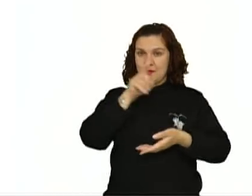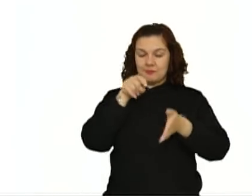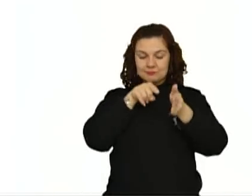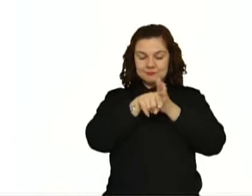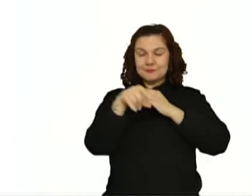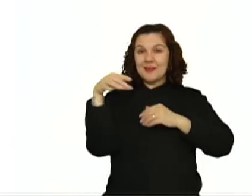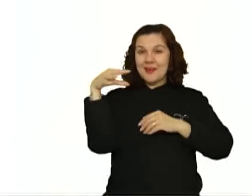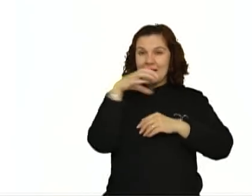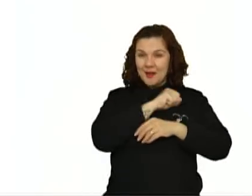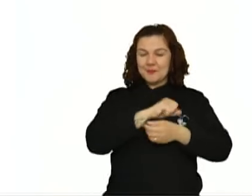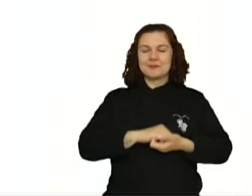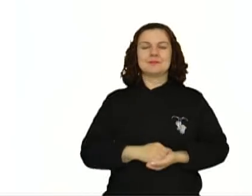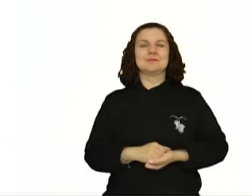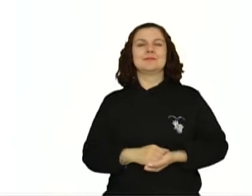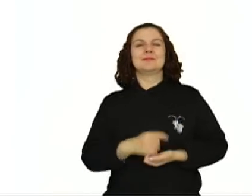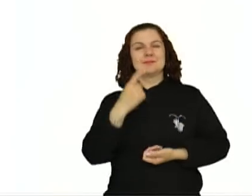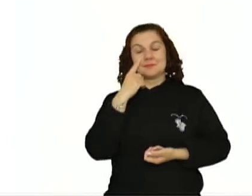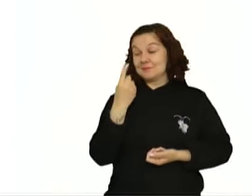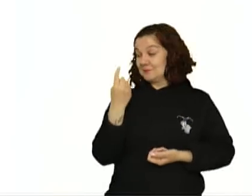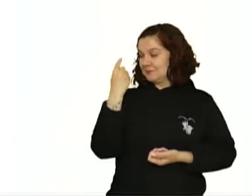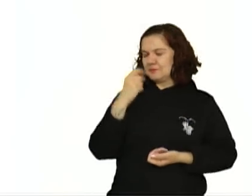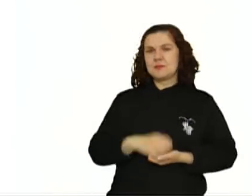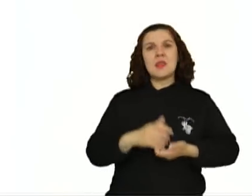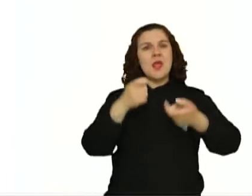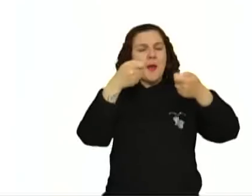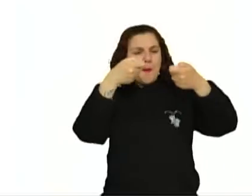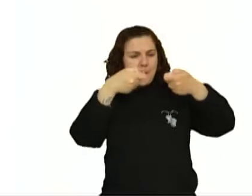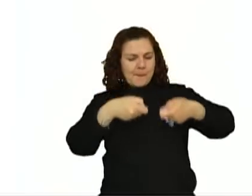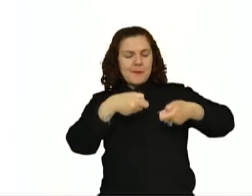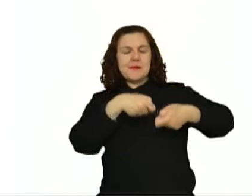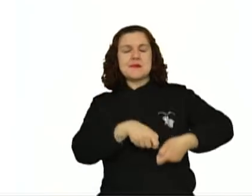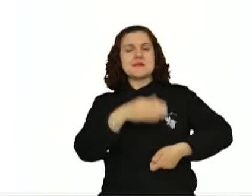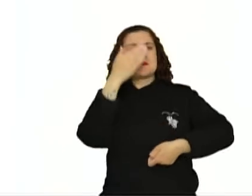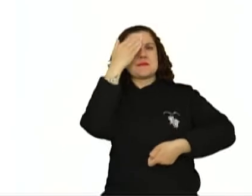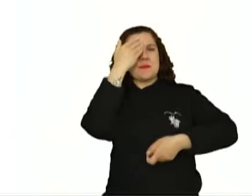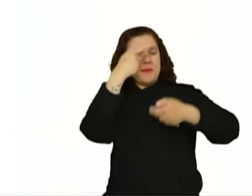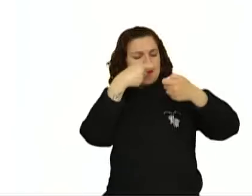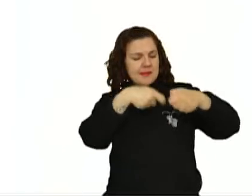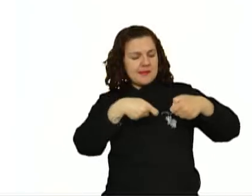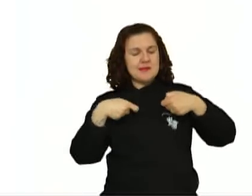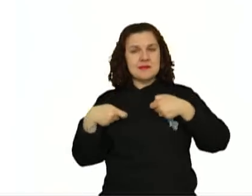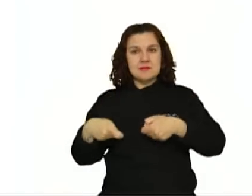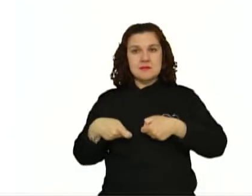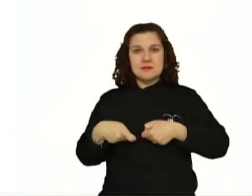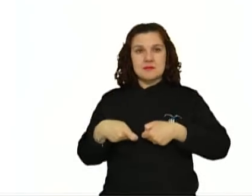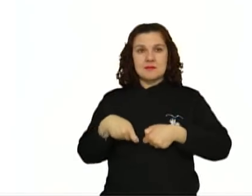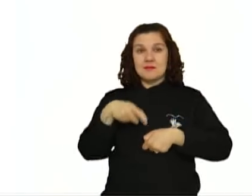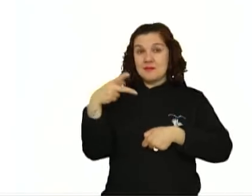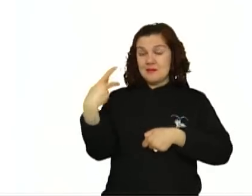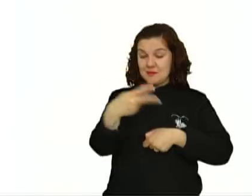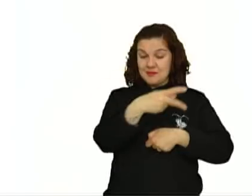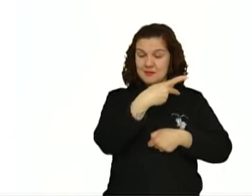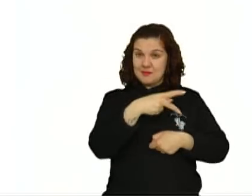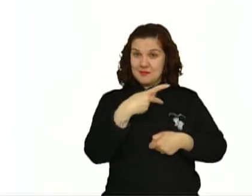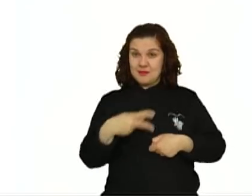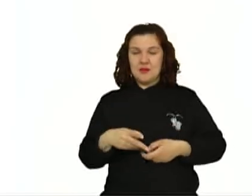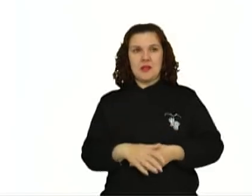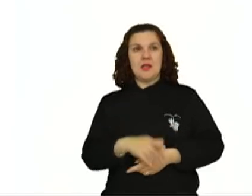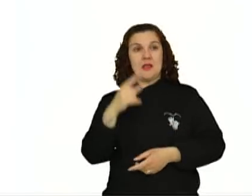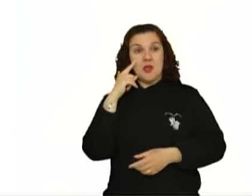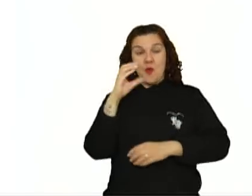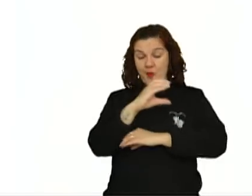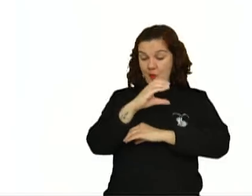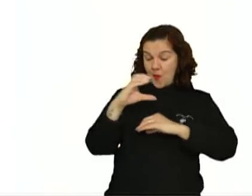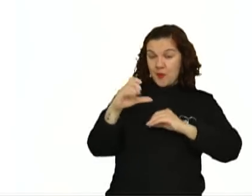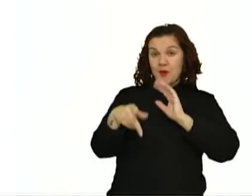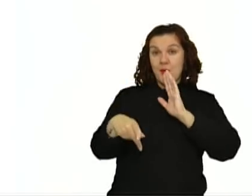Vamos lá mais um pouquinho? É preciso conhecer as necessidades deles. Segundo a coordenadora de